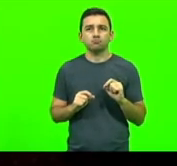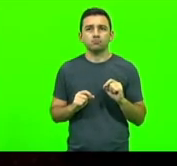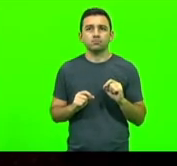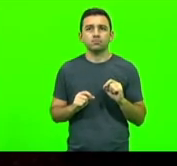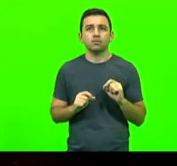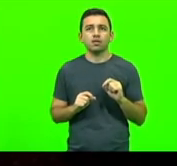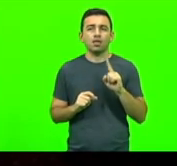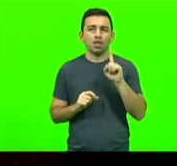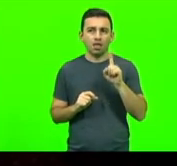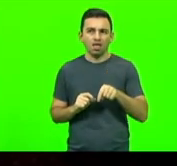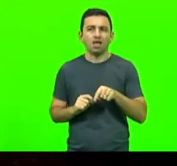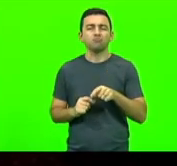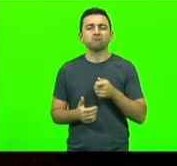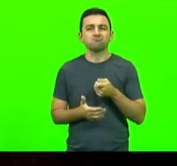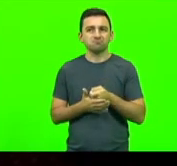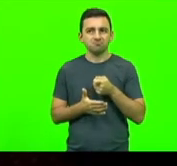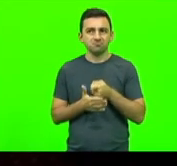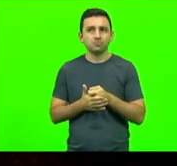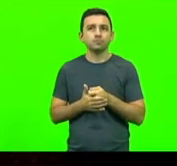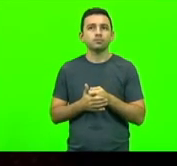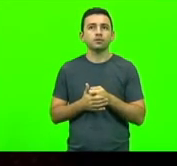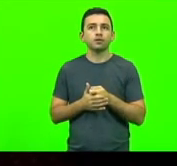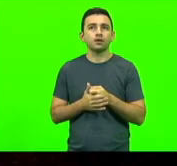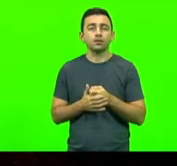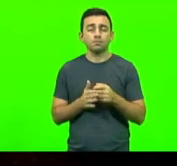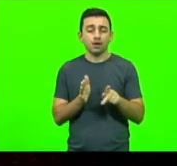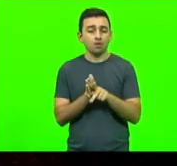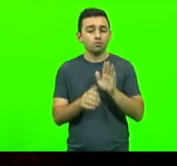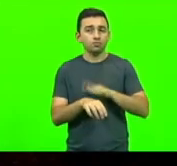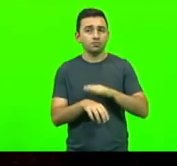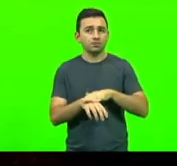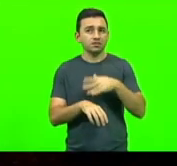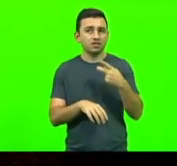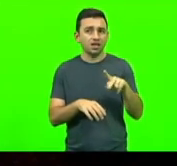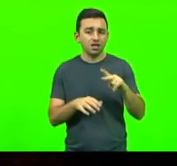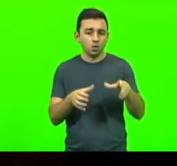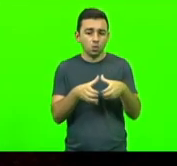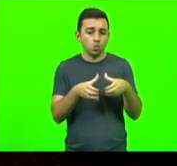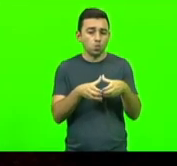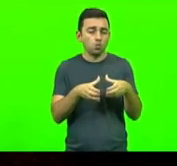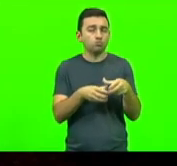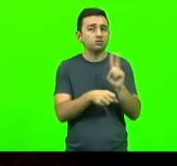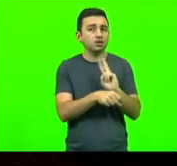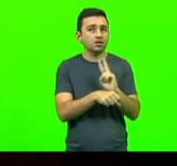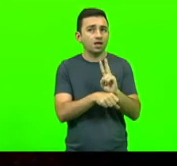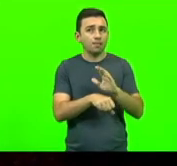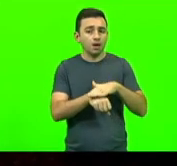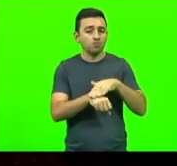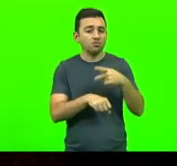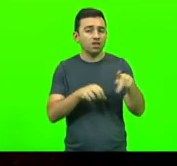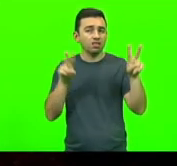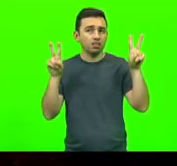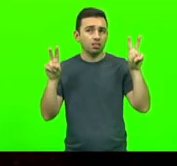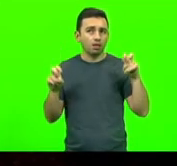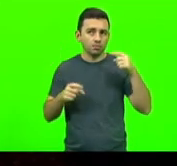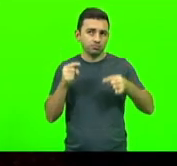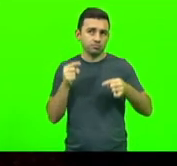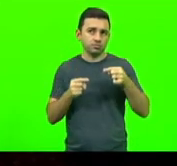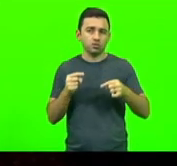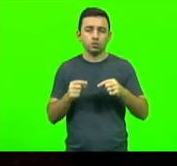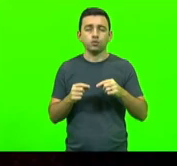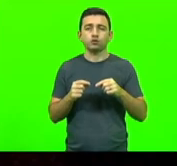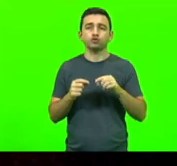com autoridade sanitária, com dados científicos. Não é apenas um projeto de